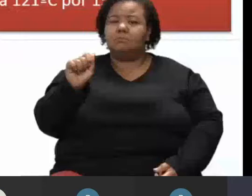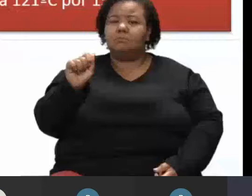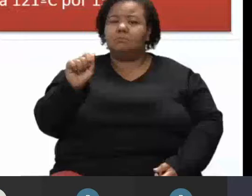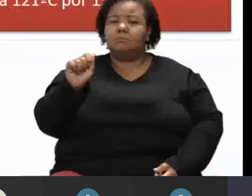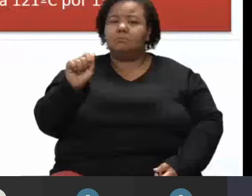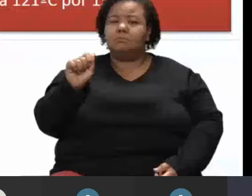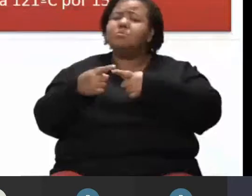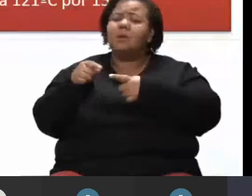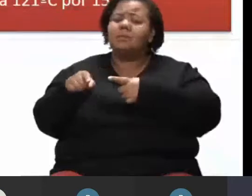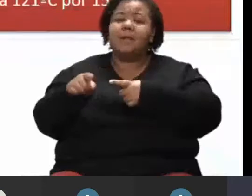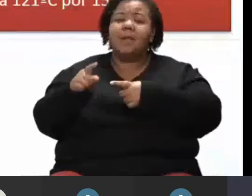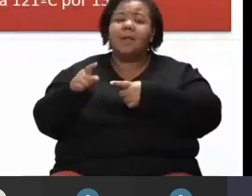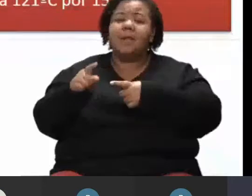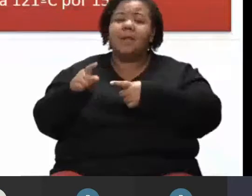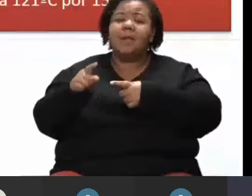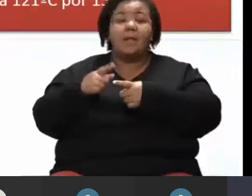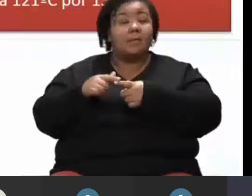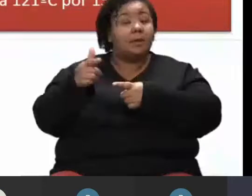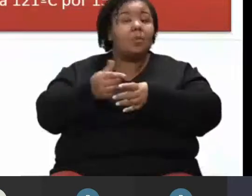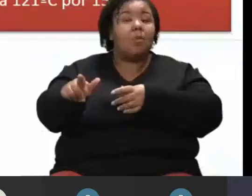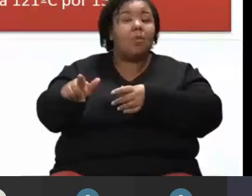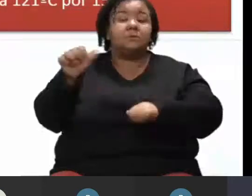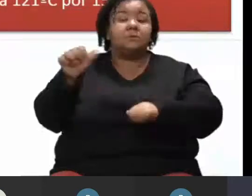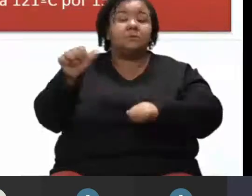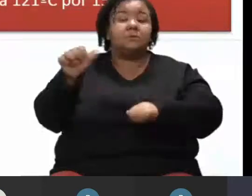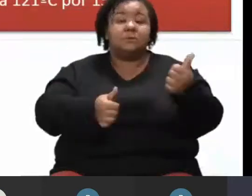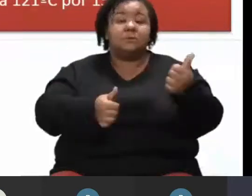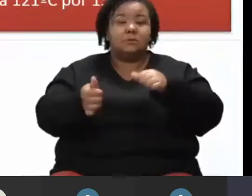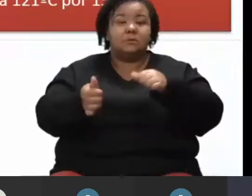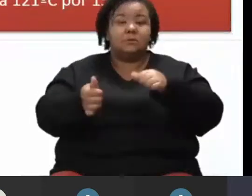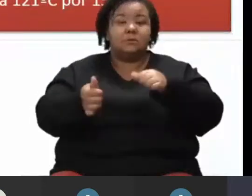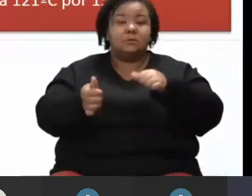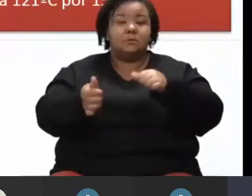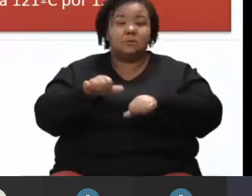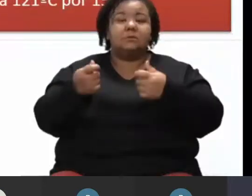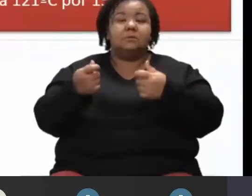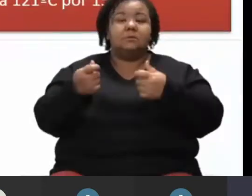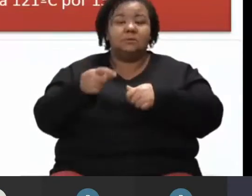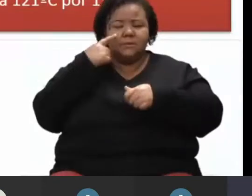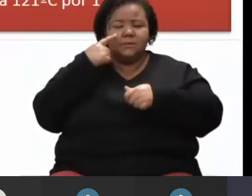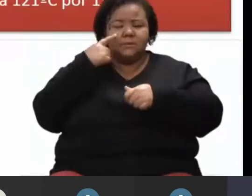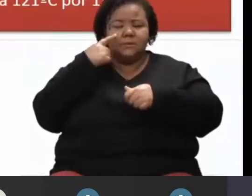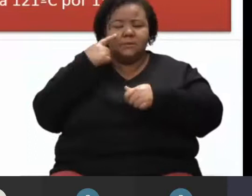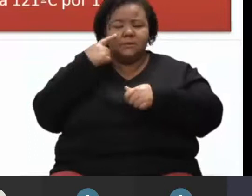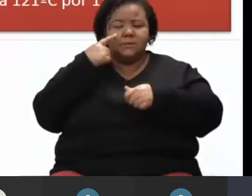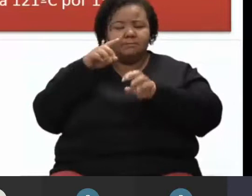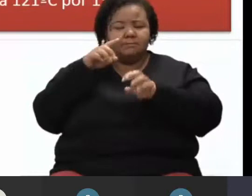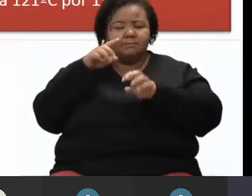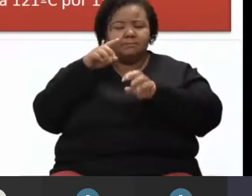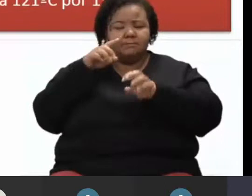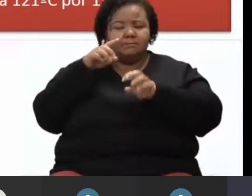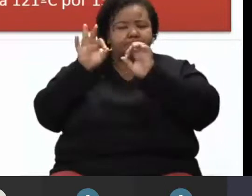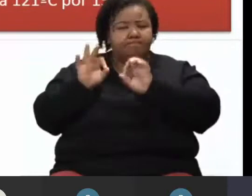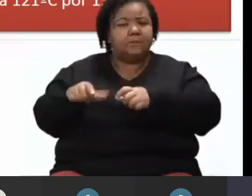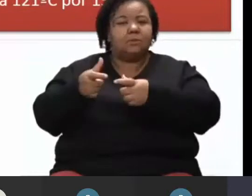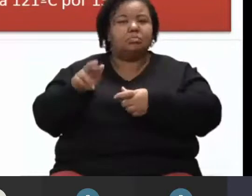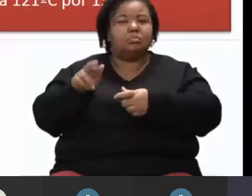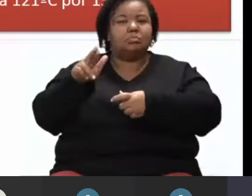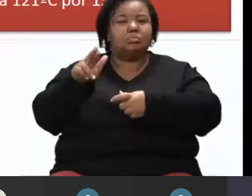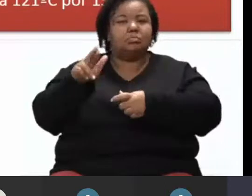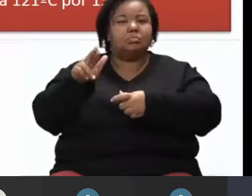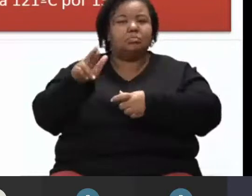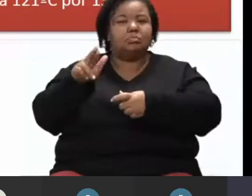químicas. E nós temos que garantir que esse meio de cultura terá os nutrientes necessários para o crescimento dos micro-organismos. Então,